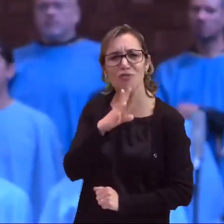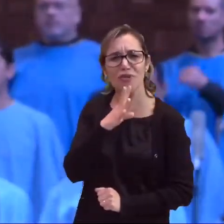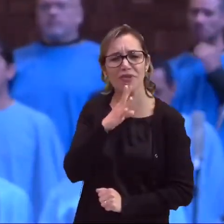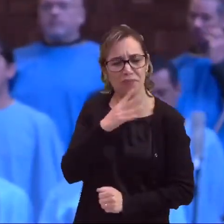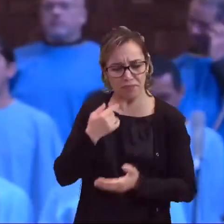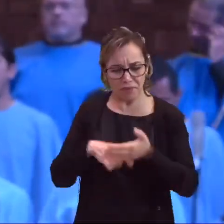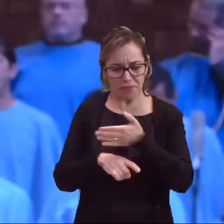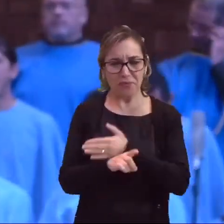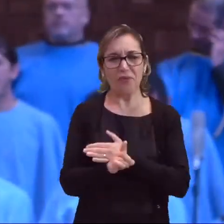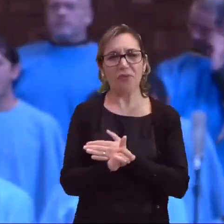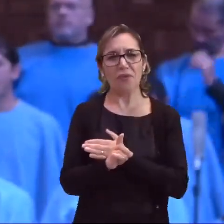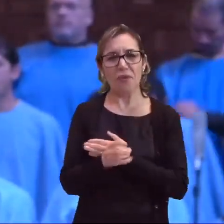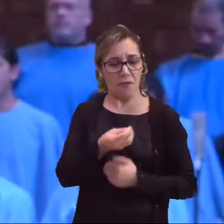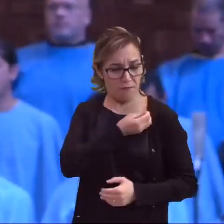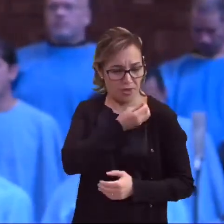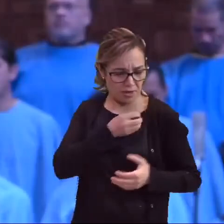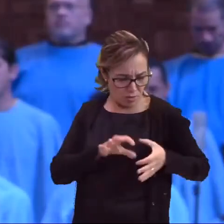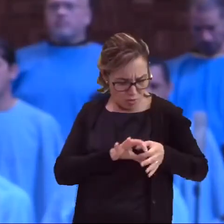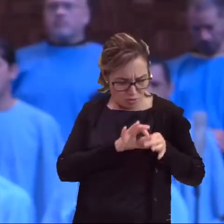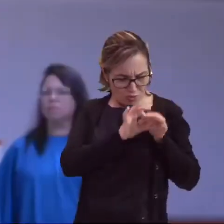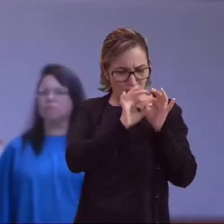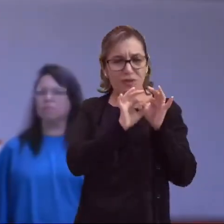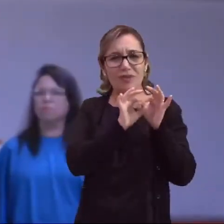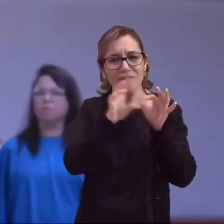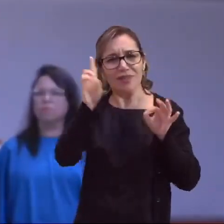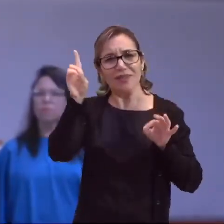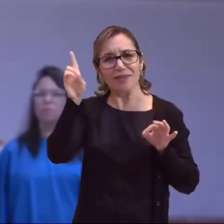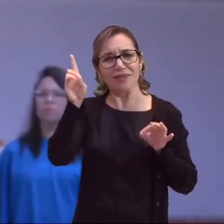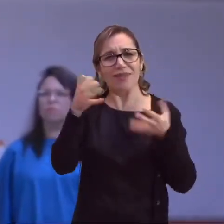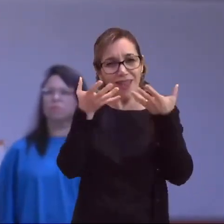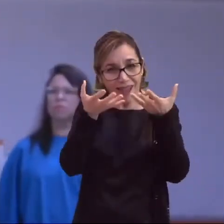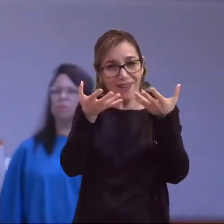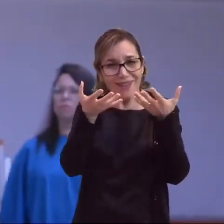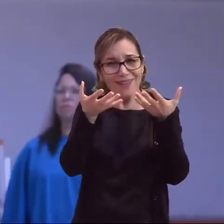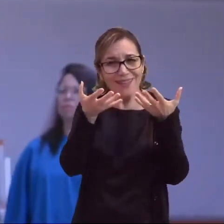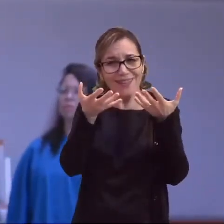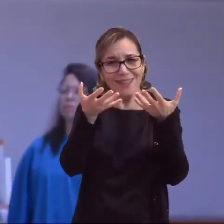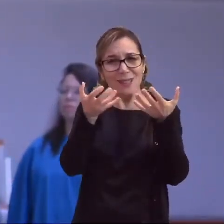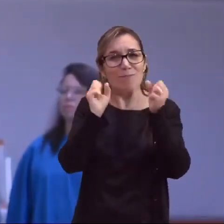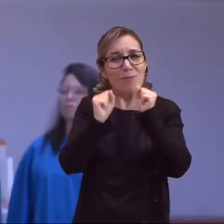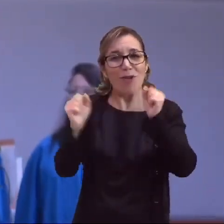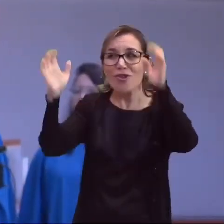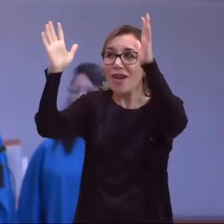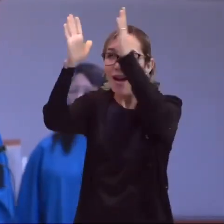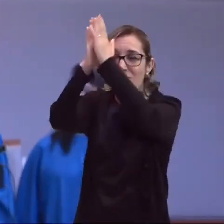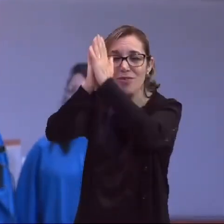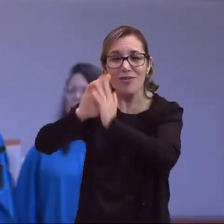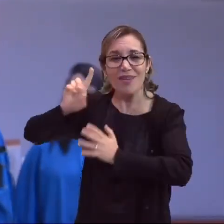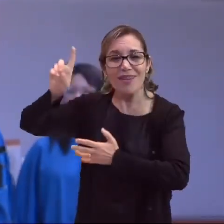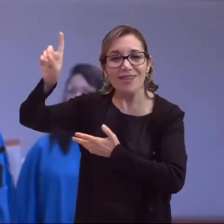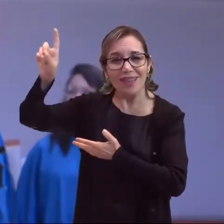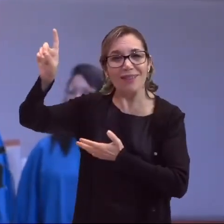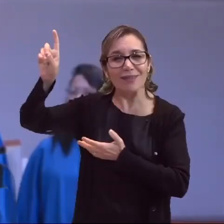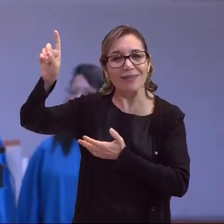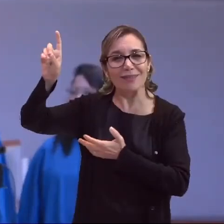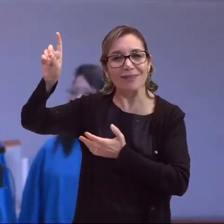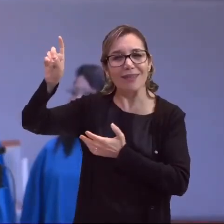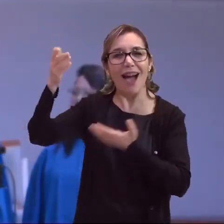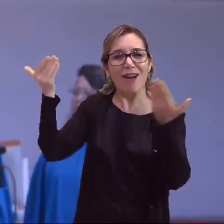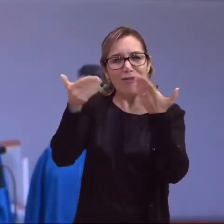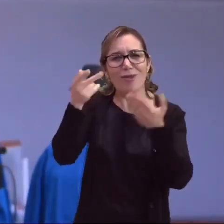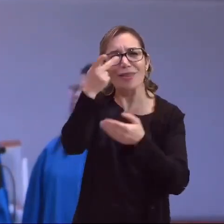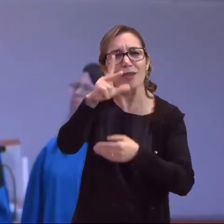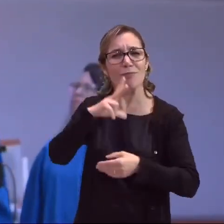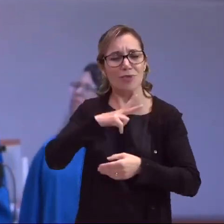conhecer eu quero andar contigo e quando eles tiverem adorando você vai orando pode ser vai falando com o senhor